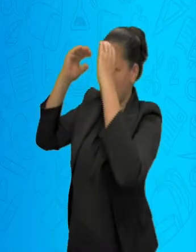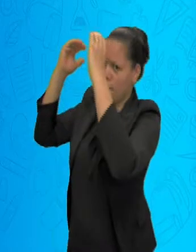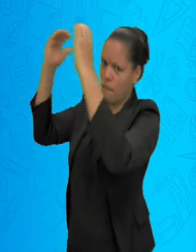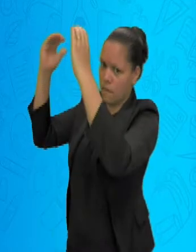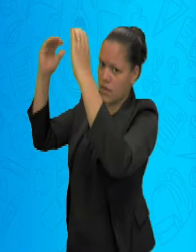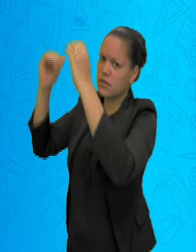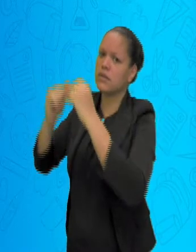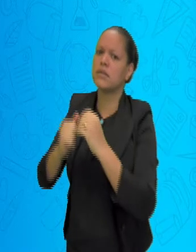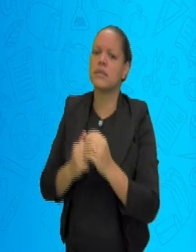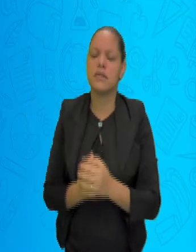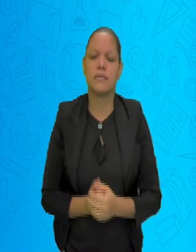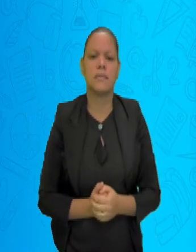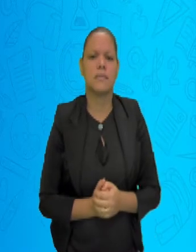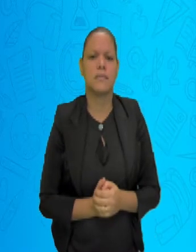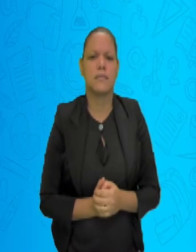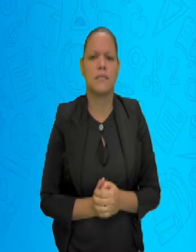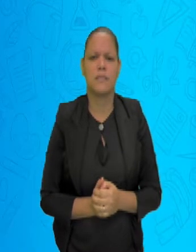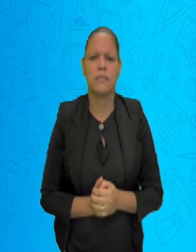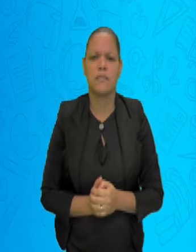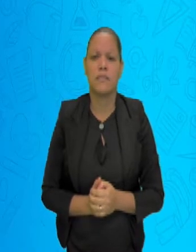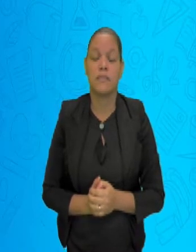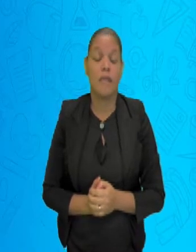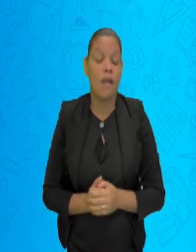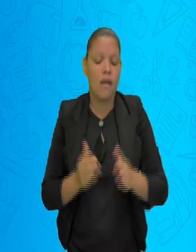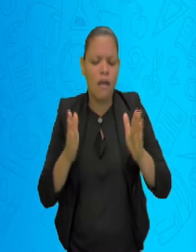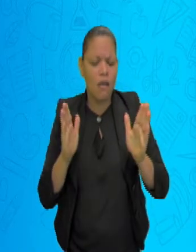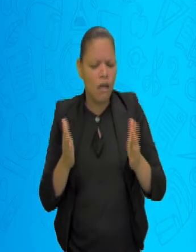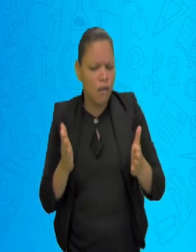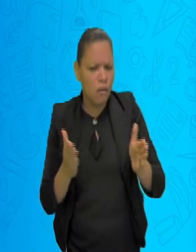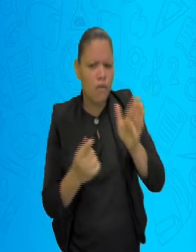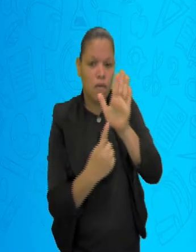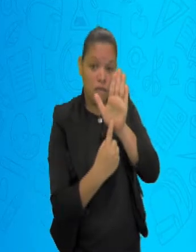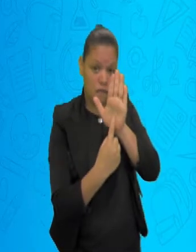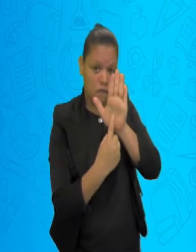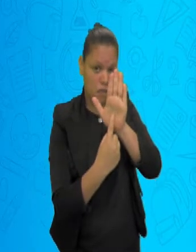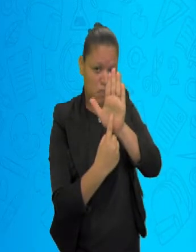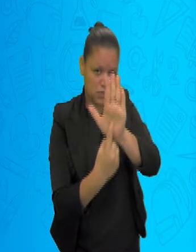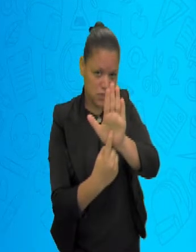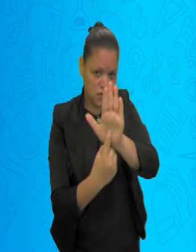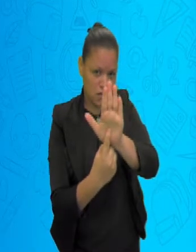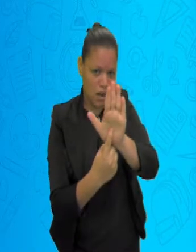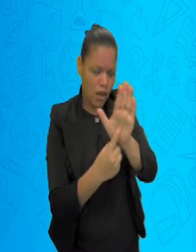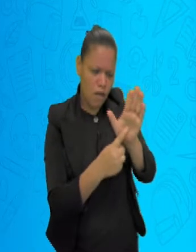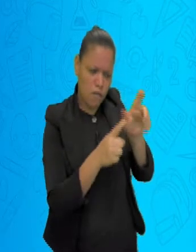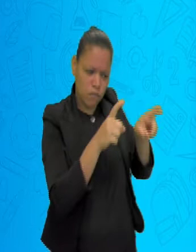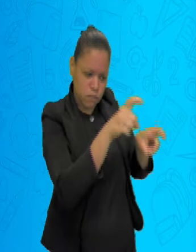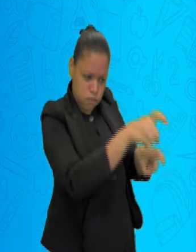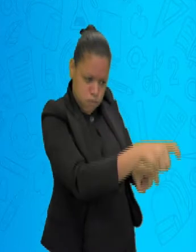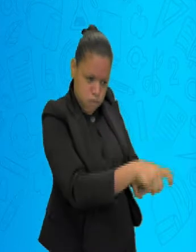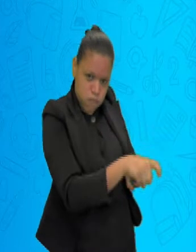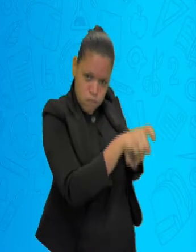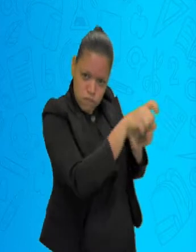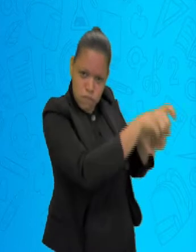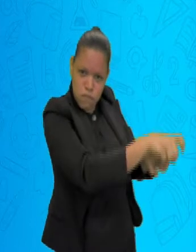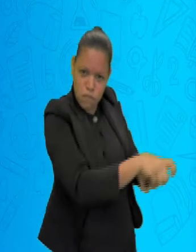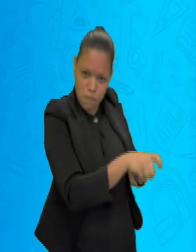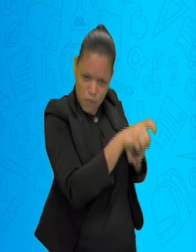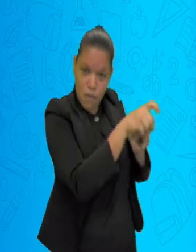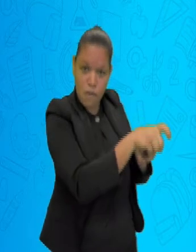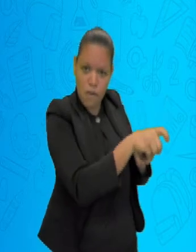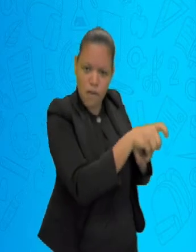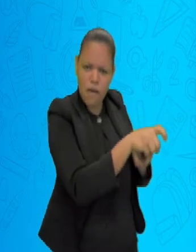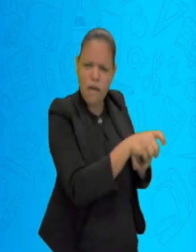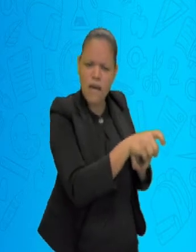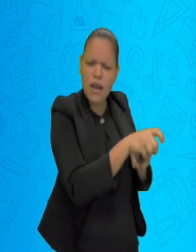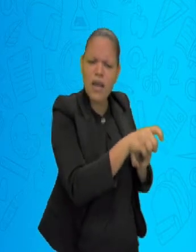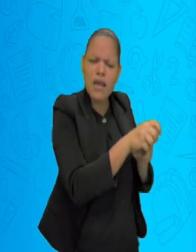dos órgãos ambientais. Agora vamos falar sobre a agropecuária, porque é um campo maior que o Brasil tem, tanto